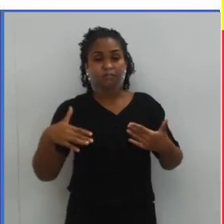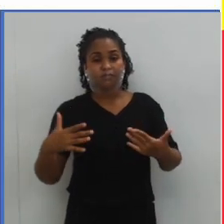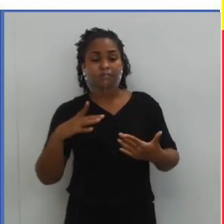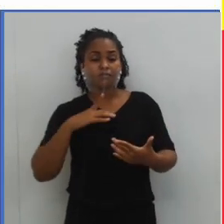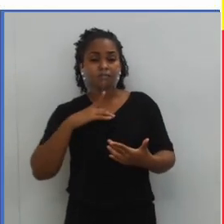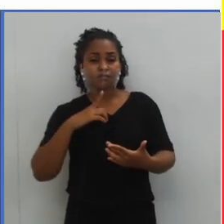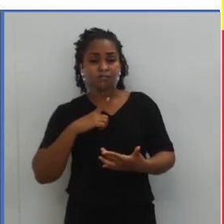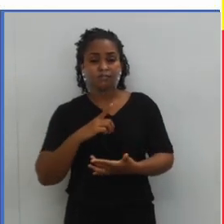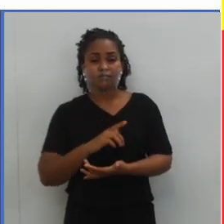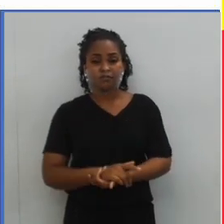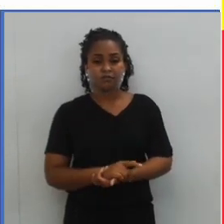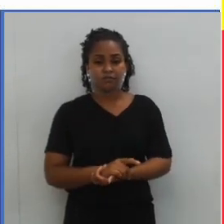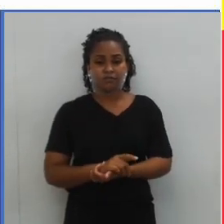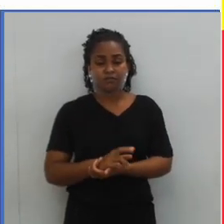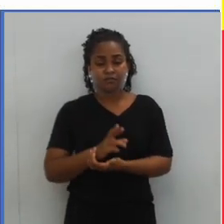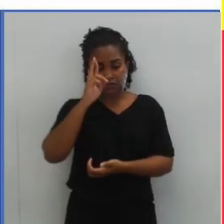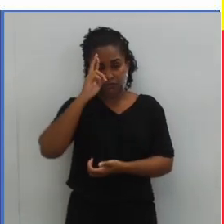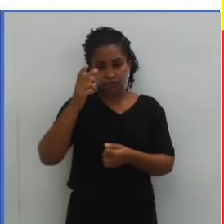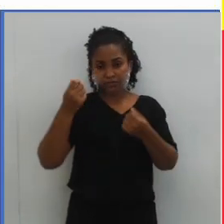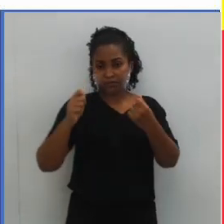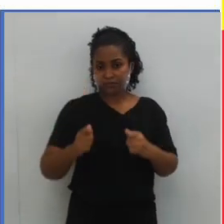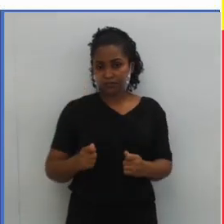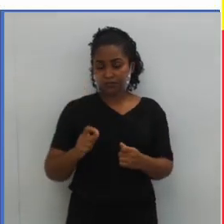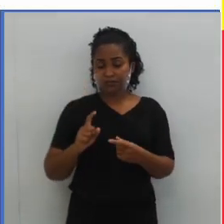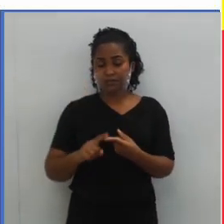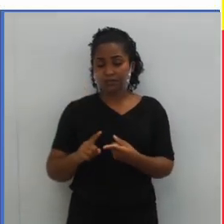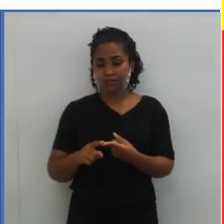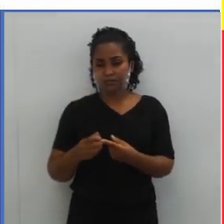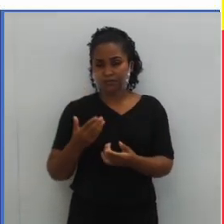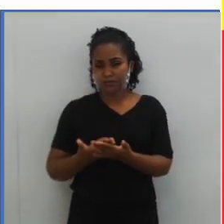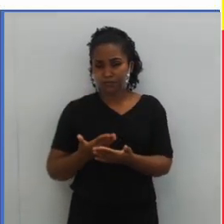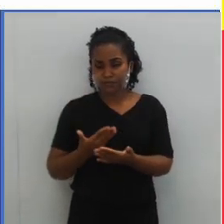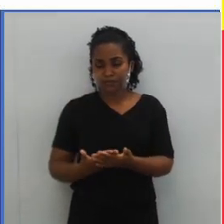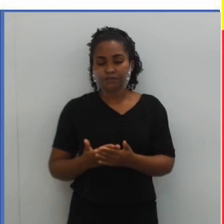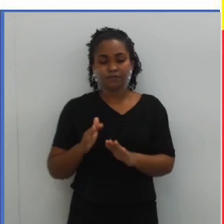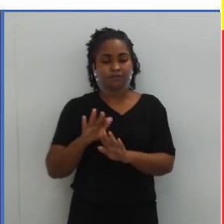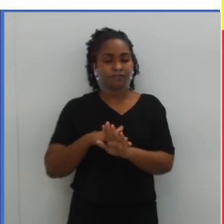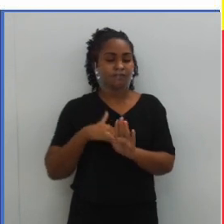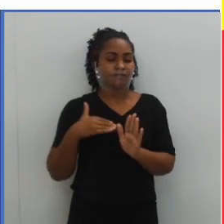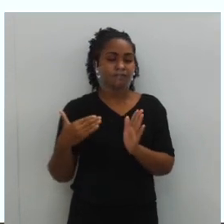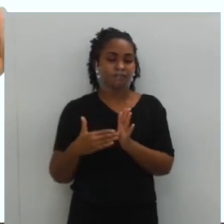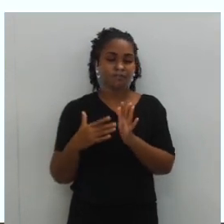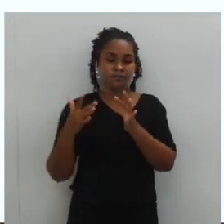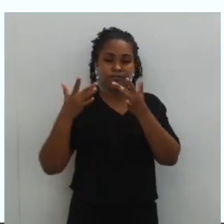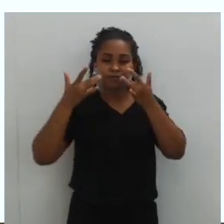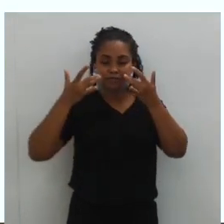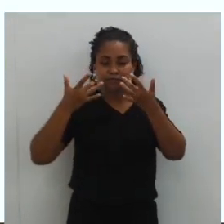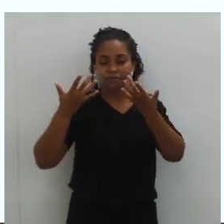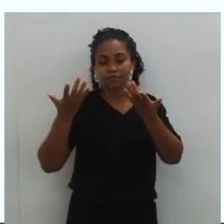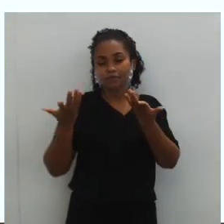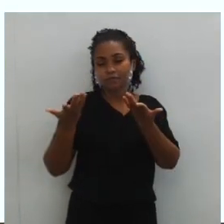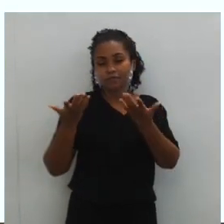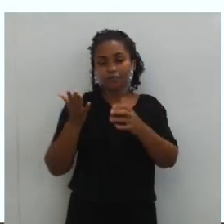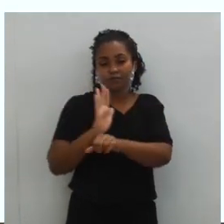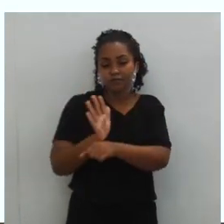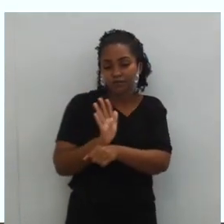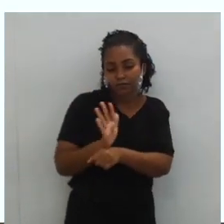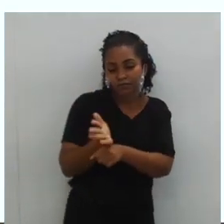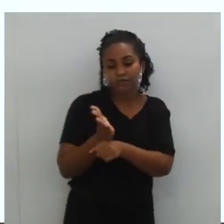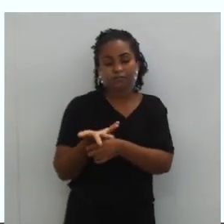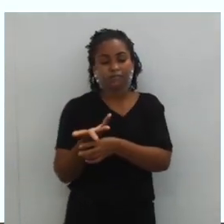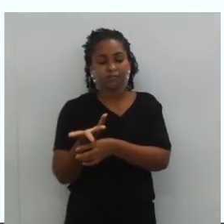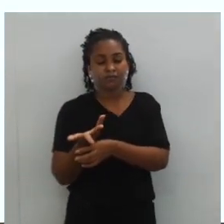o diretor de arte, ele que vai estudar toda a concepção, né, do filme, qual o cenário que vai ser usado, né,